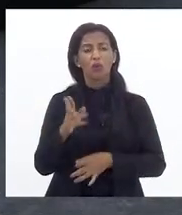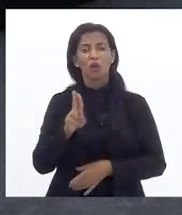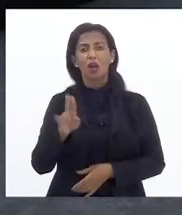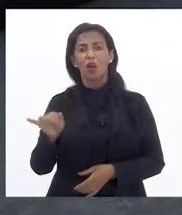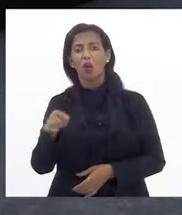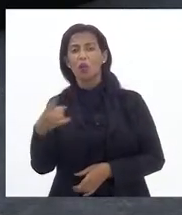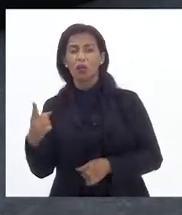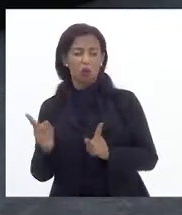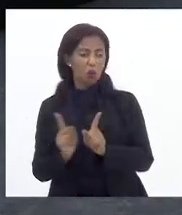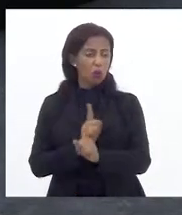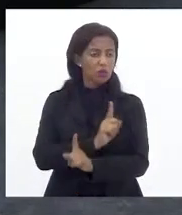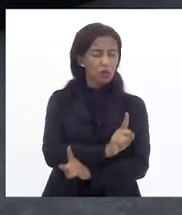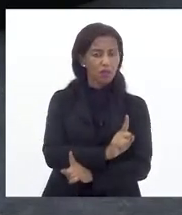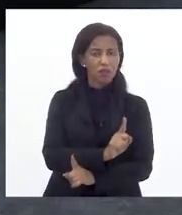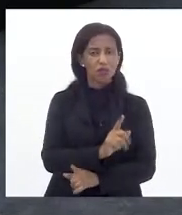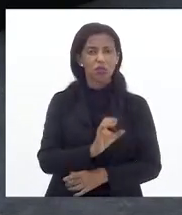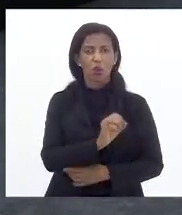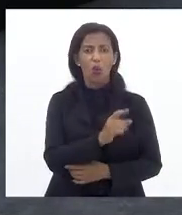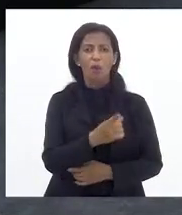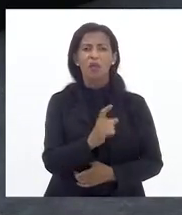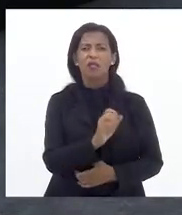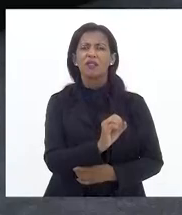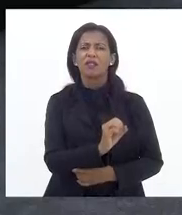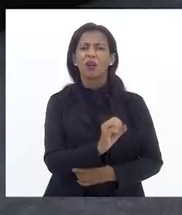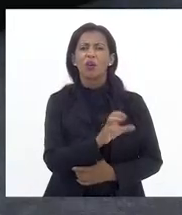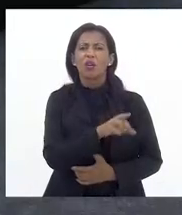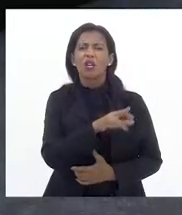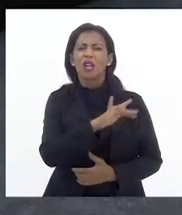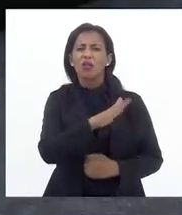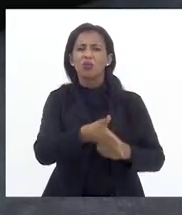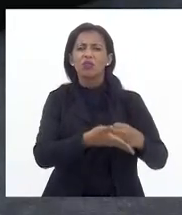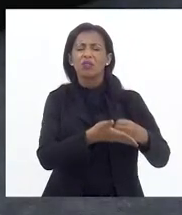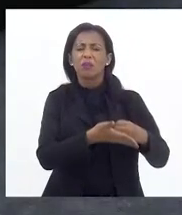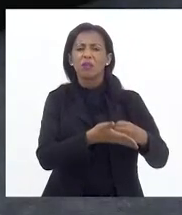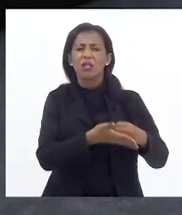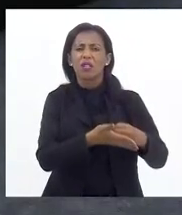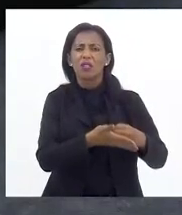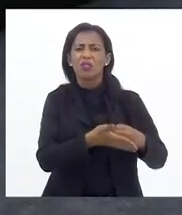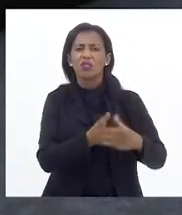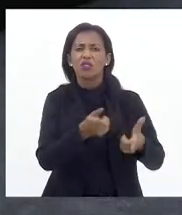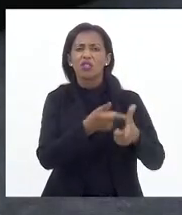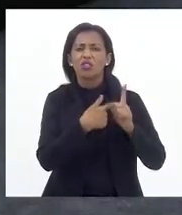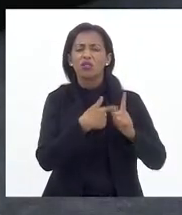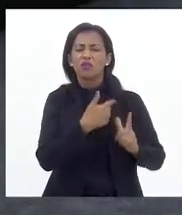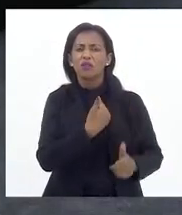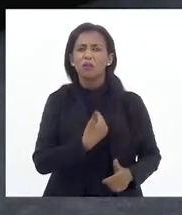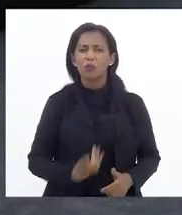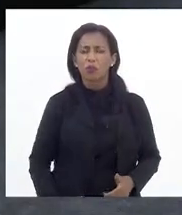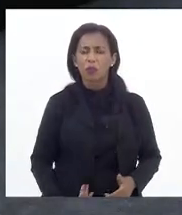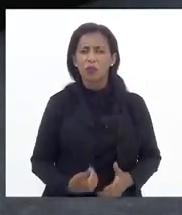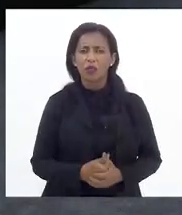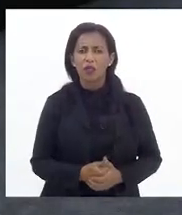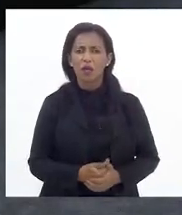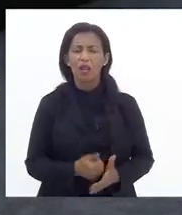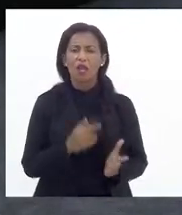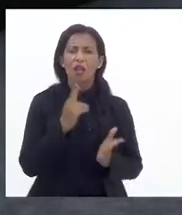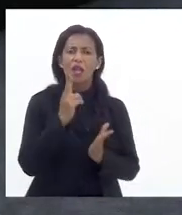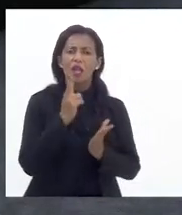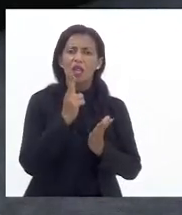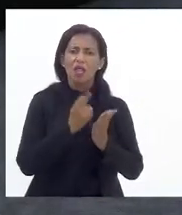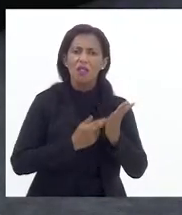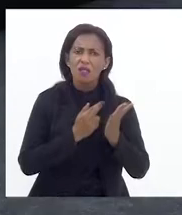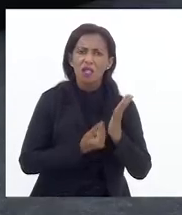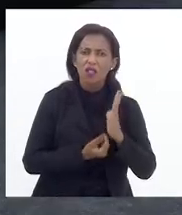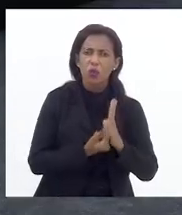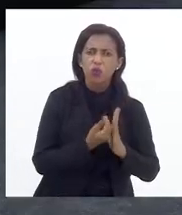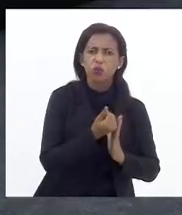Em contrapartida a operações de crédito sustentabilidade da dívida pública tá receitas